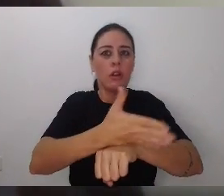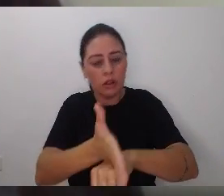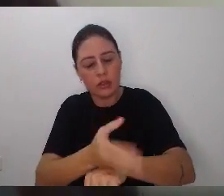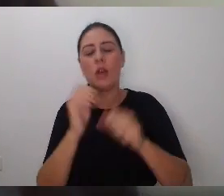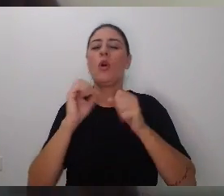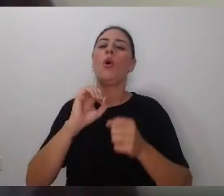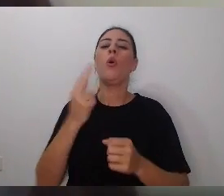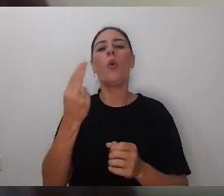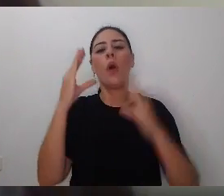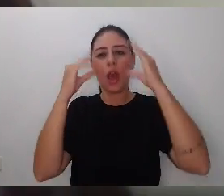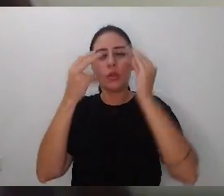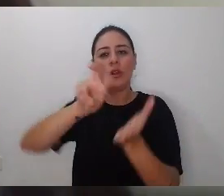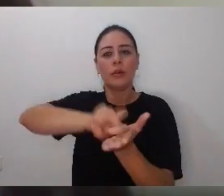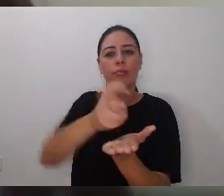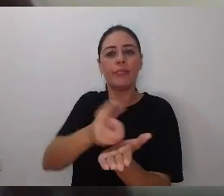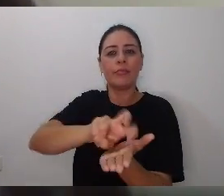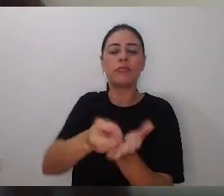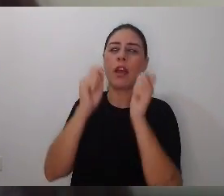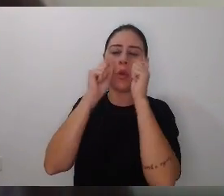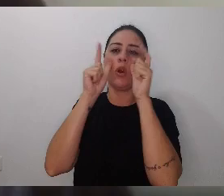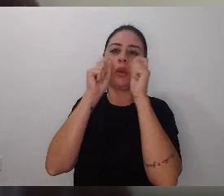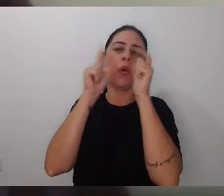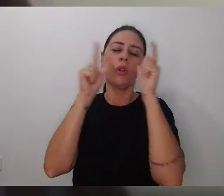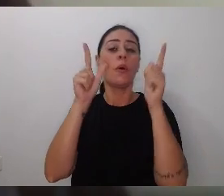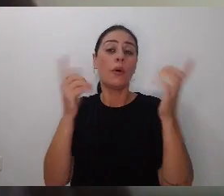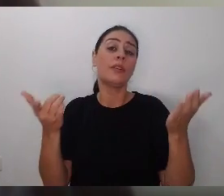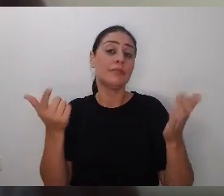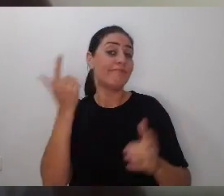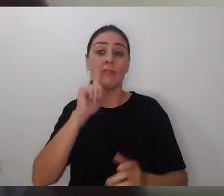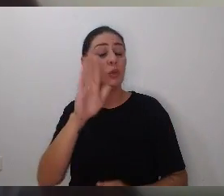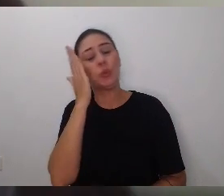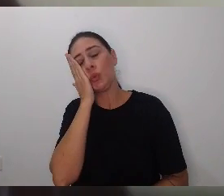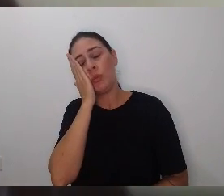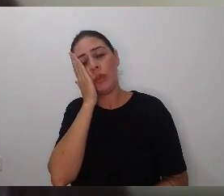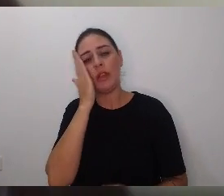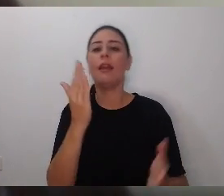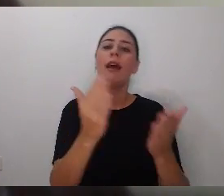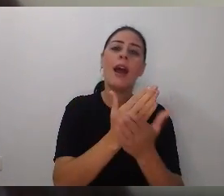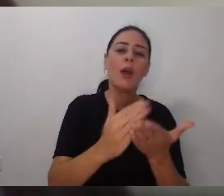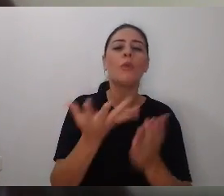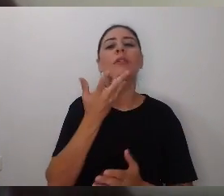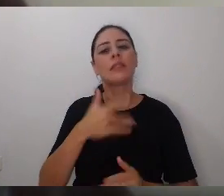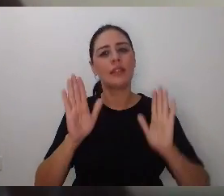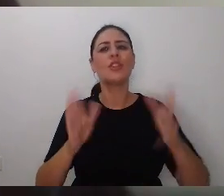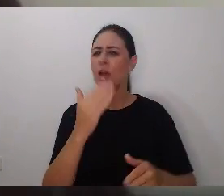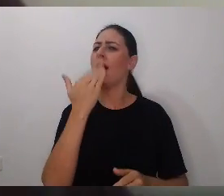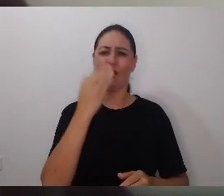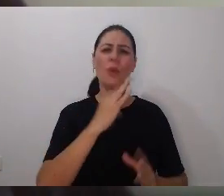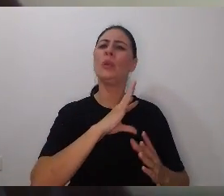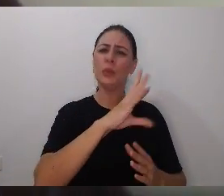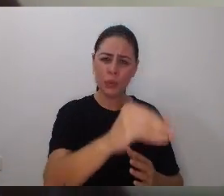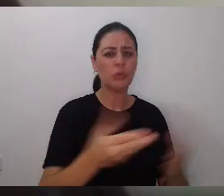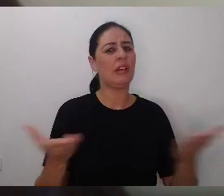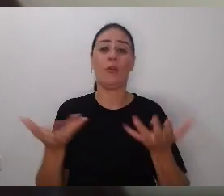acordando tarde, ou acordando várias vezes à noite, não conseguindo dormir. Algumas crianças que já comiam de tudo, né,